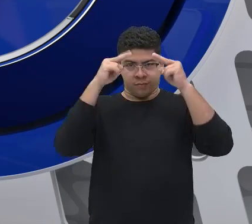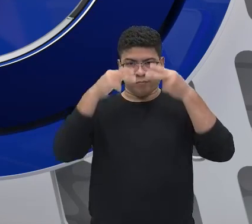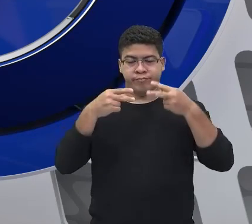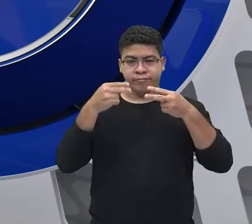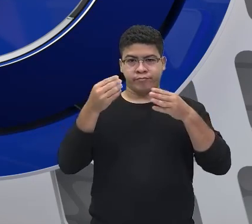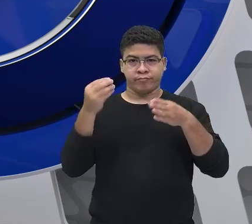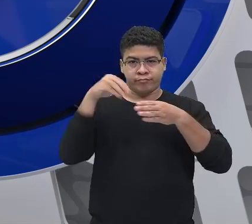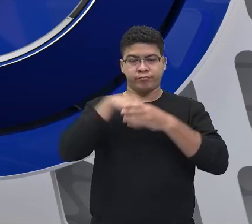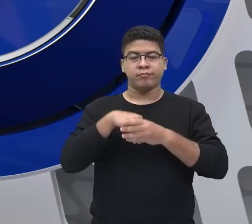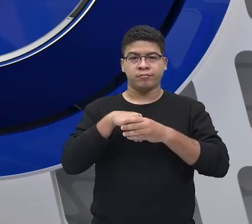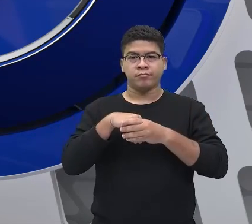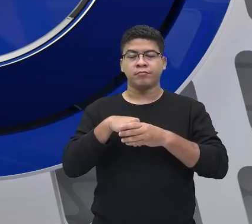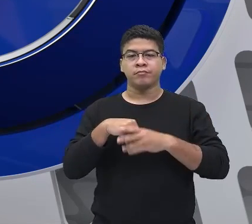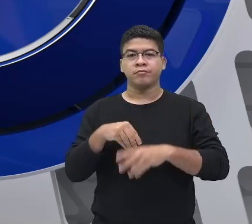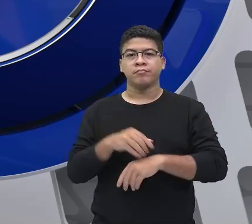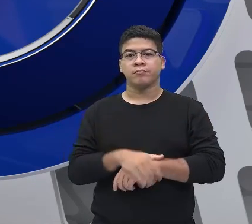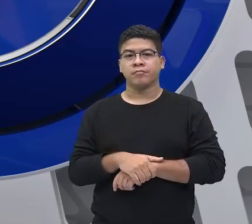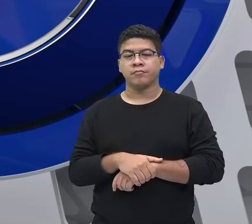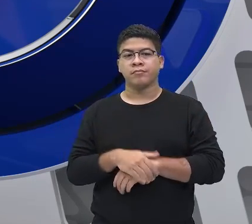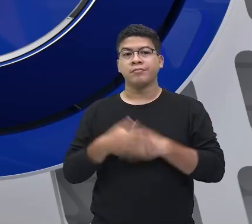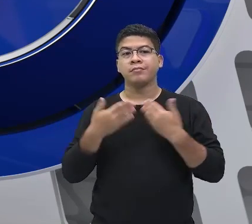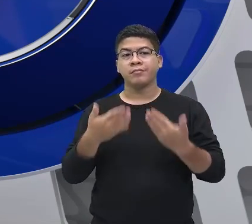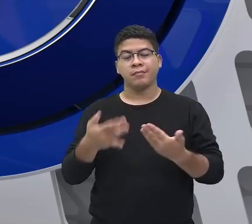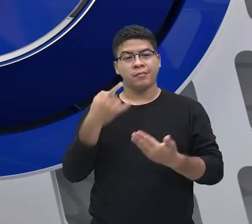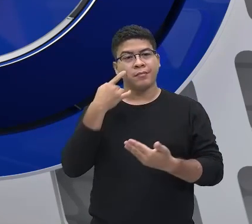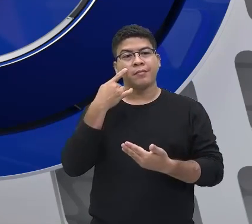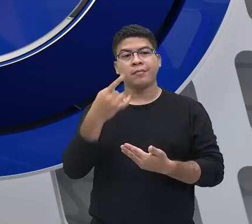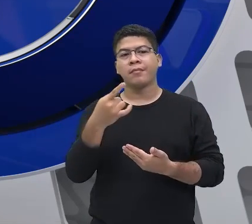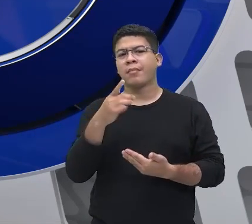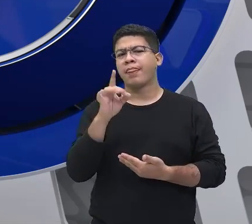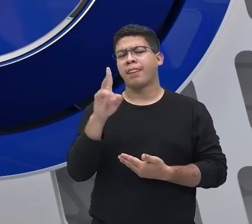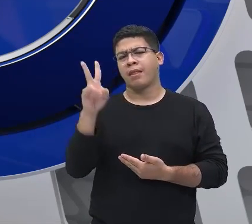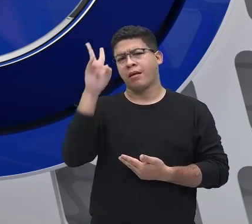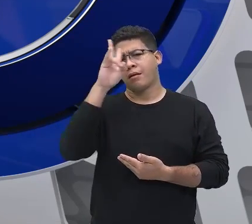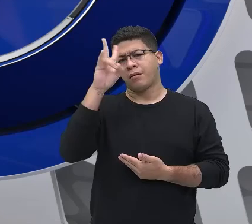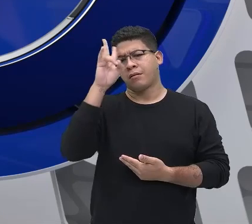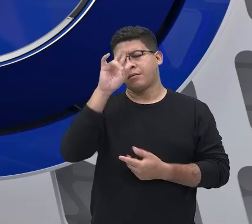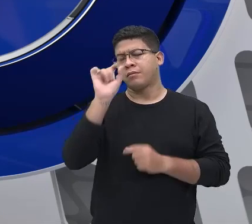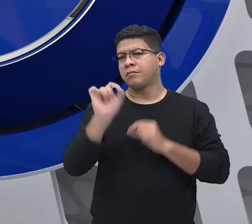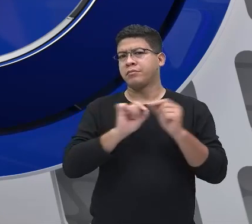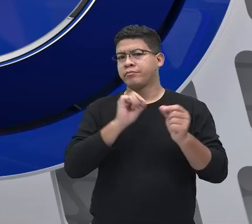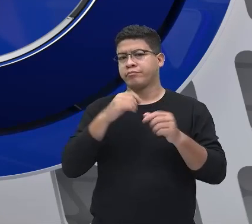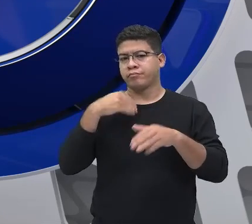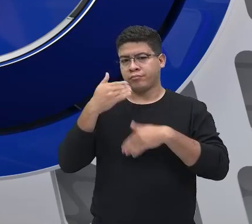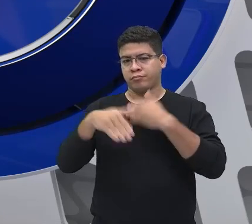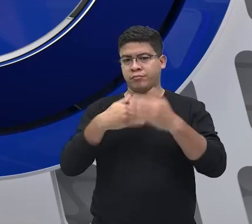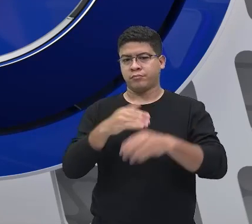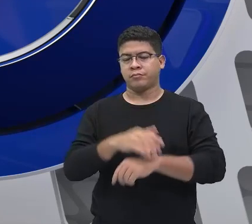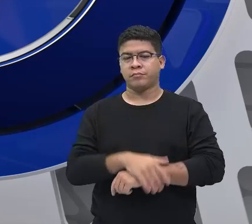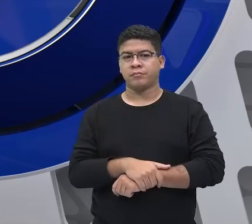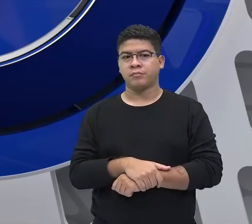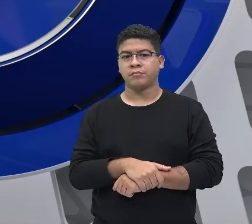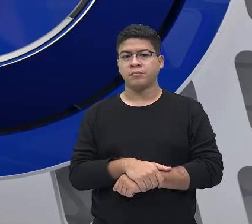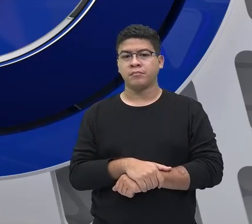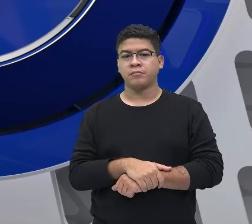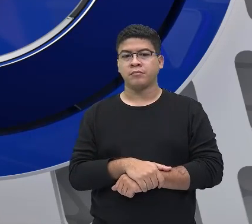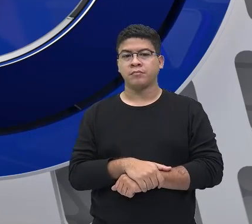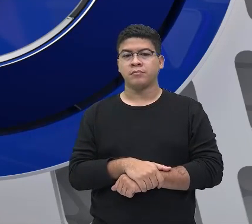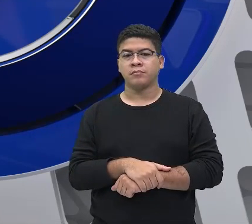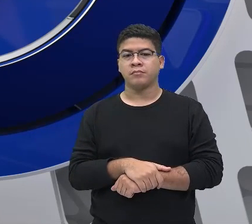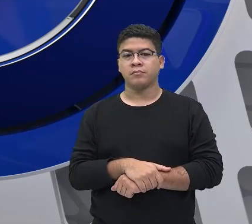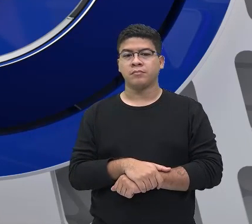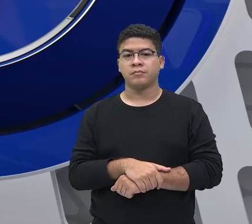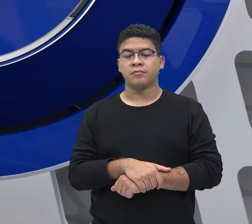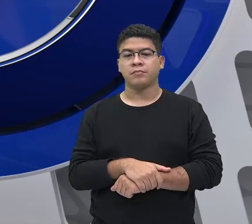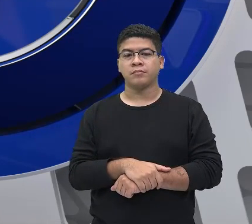Então, nós vamos agora só relembrar um pouquinho dos nossos passos, né, gente? Nós acabamos de falar da estratégia